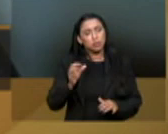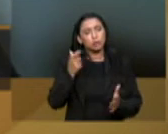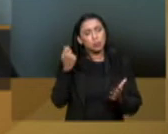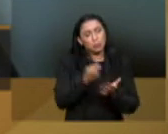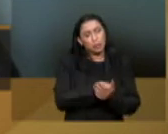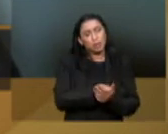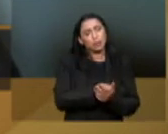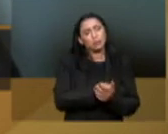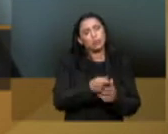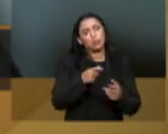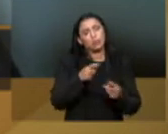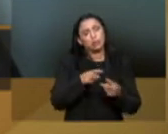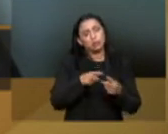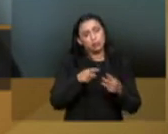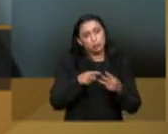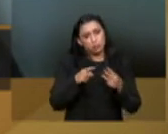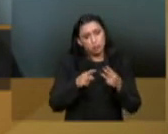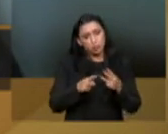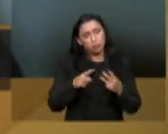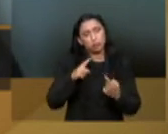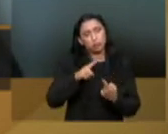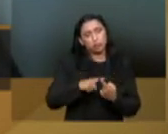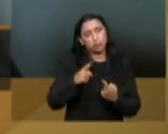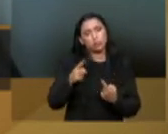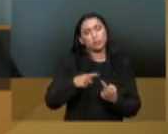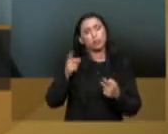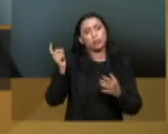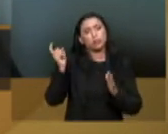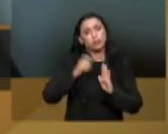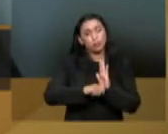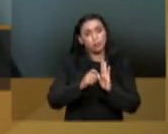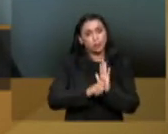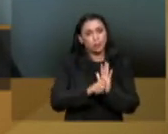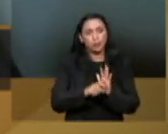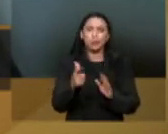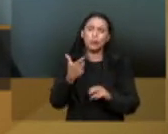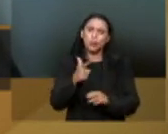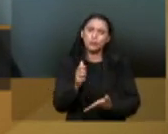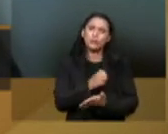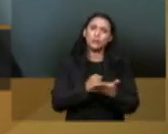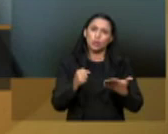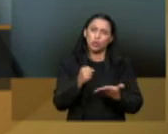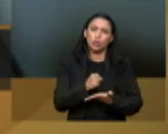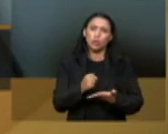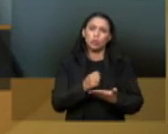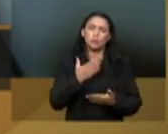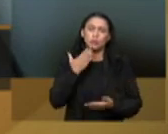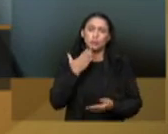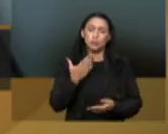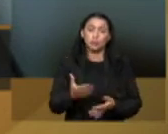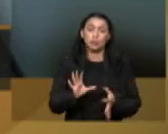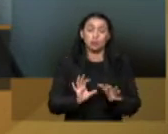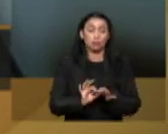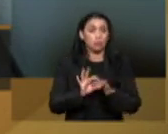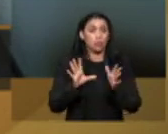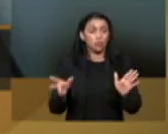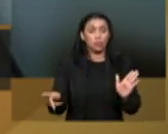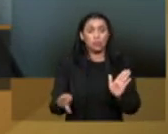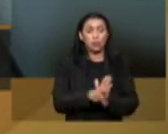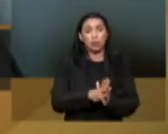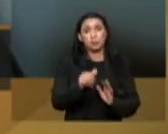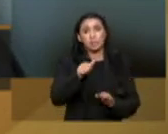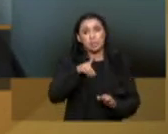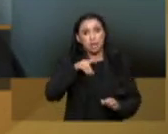ao PIS/PASEP e da COFINS. De outro giro, e com base na causa de pedir aberta própria das